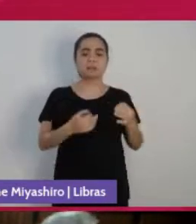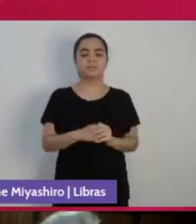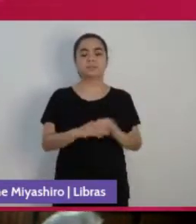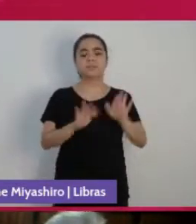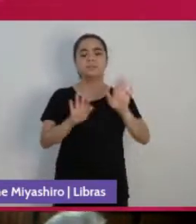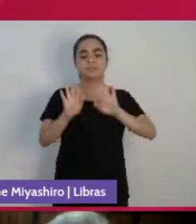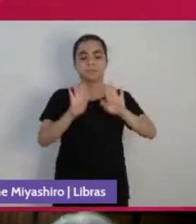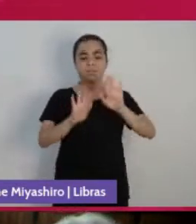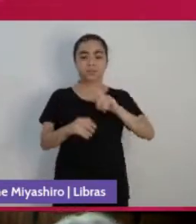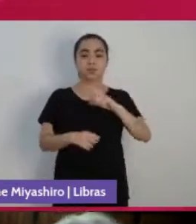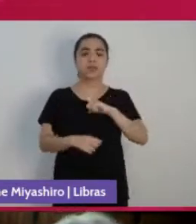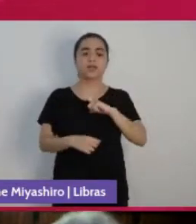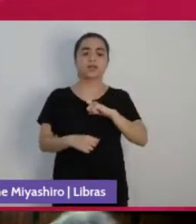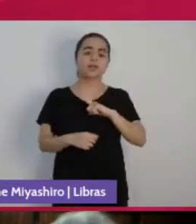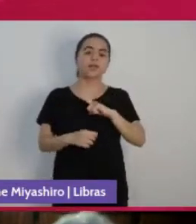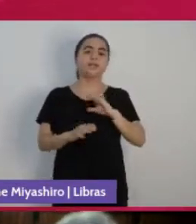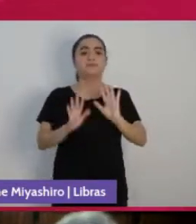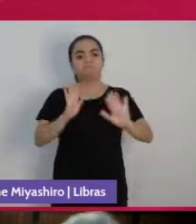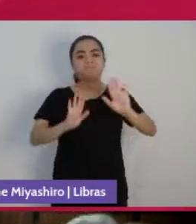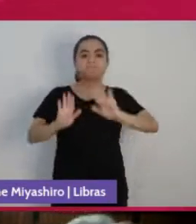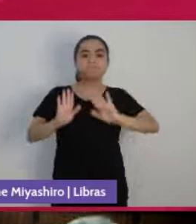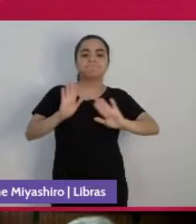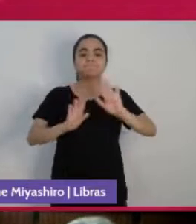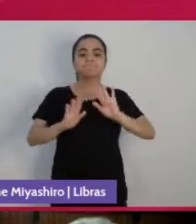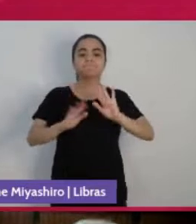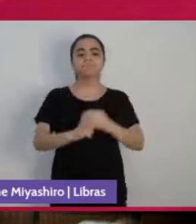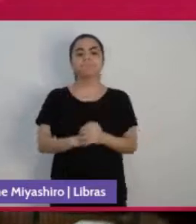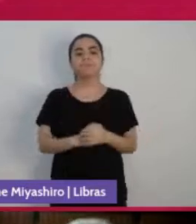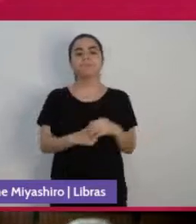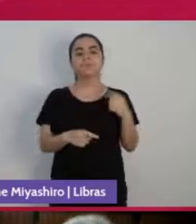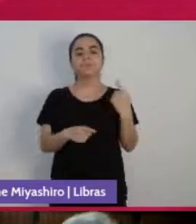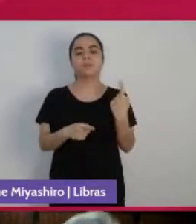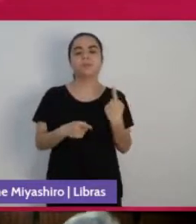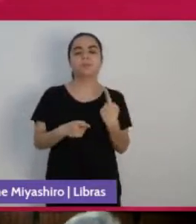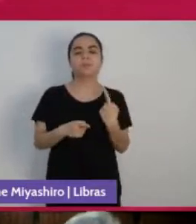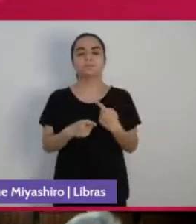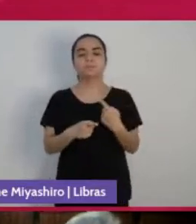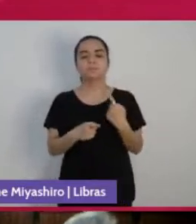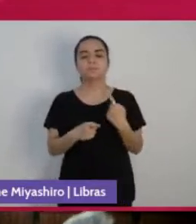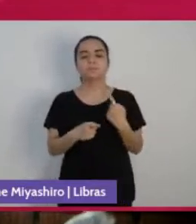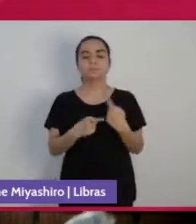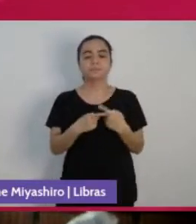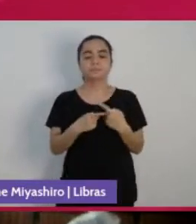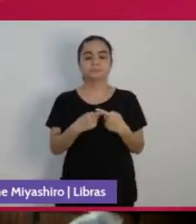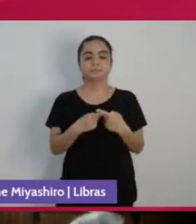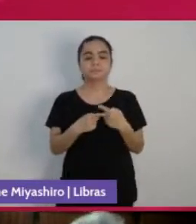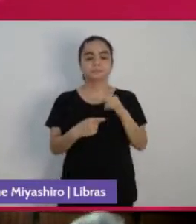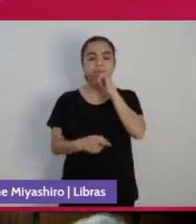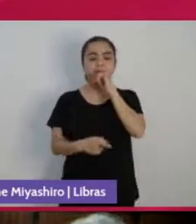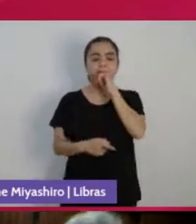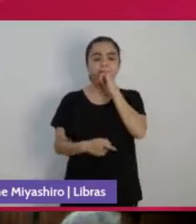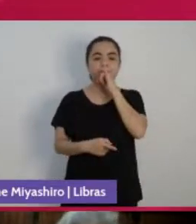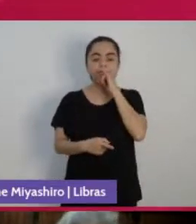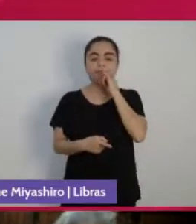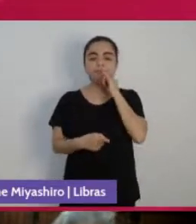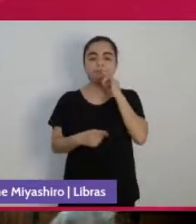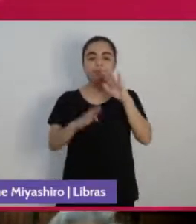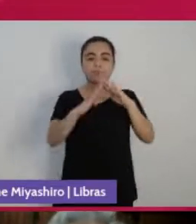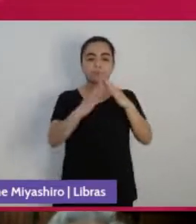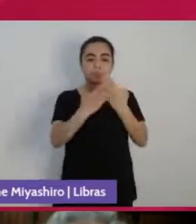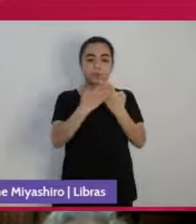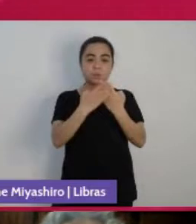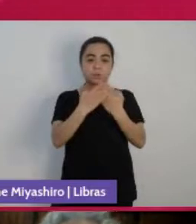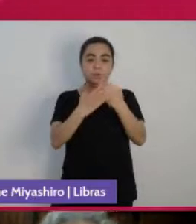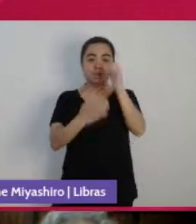tem controvérsias, tá? Por quê? O Colégio Europeu